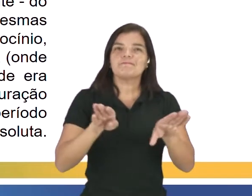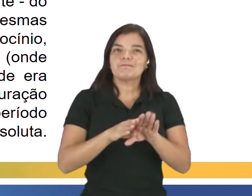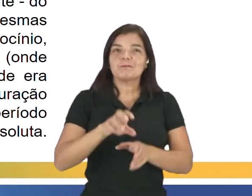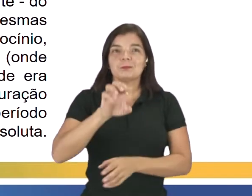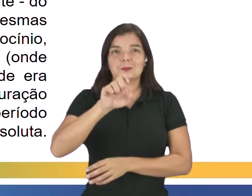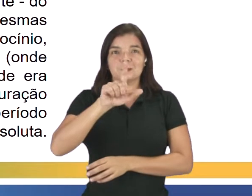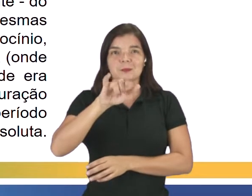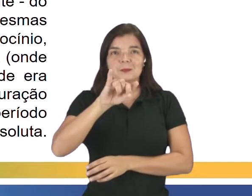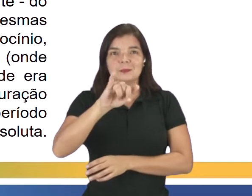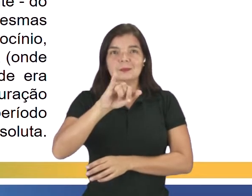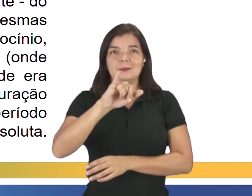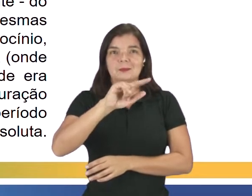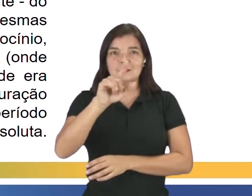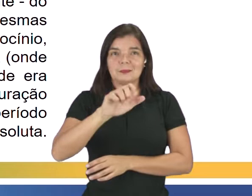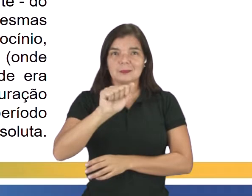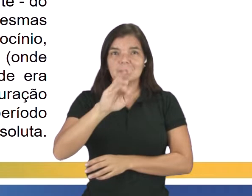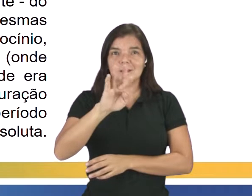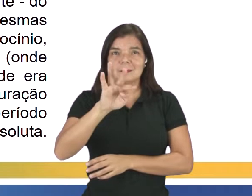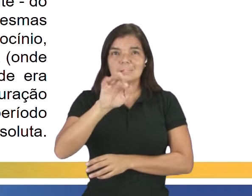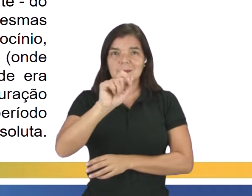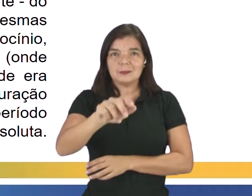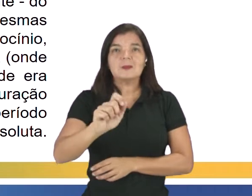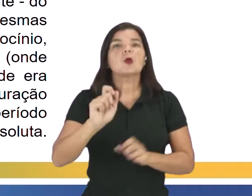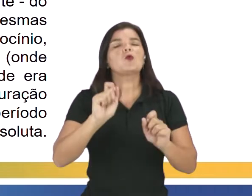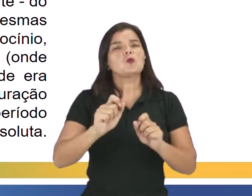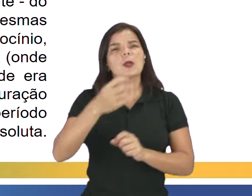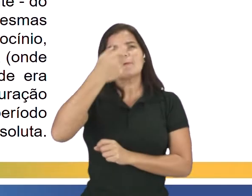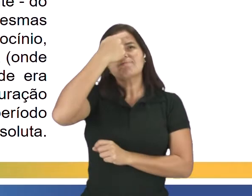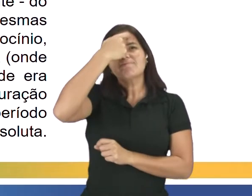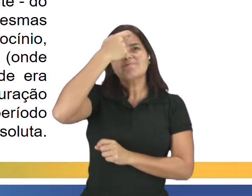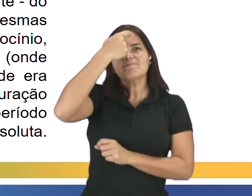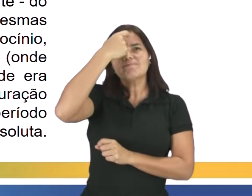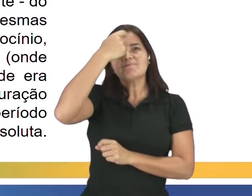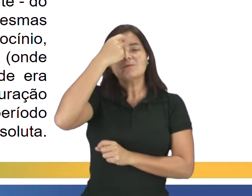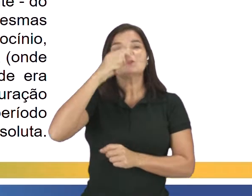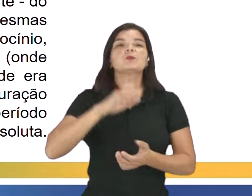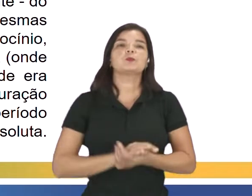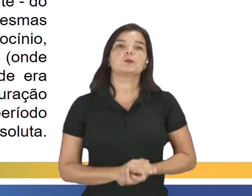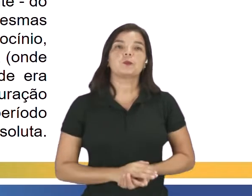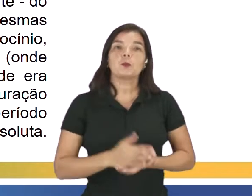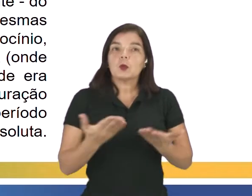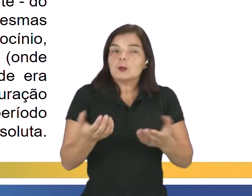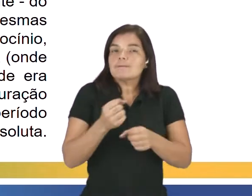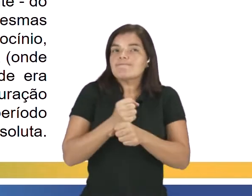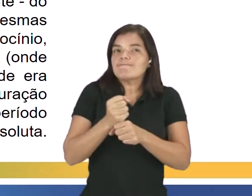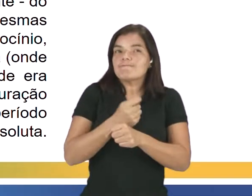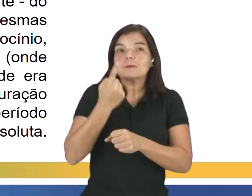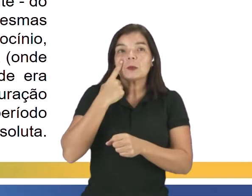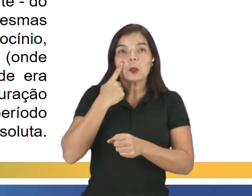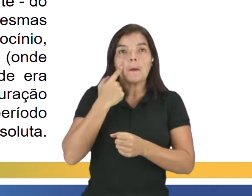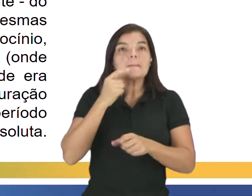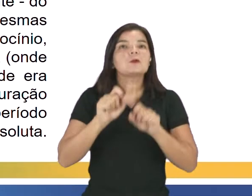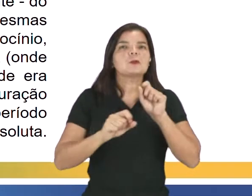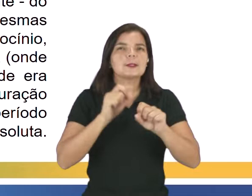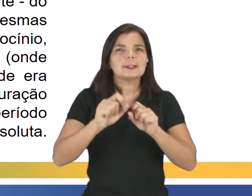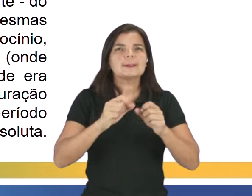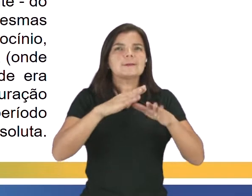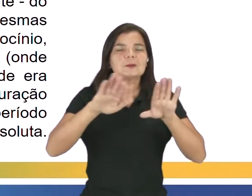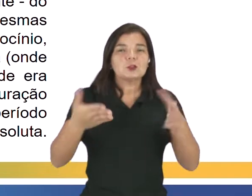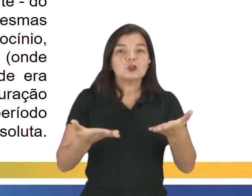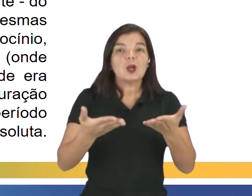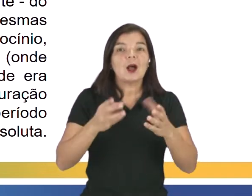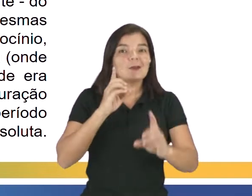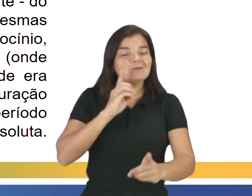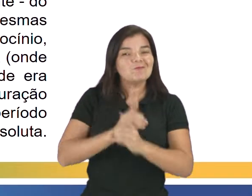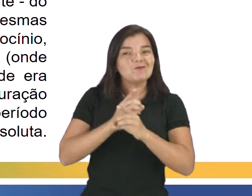E também no elisabetano confirma-se este raciocínio. Neste último, encontramos metade de sua área de